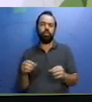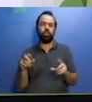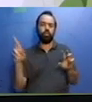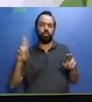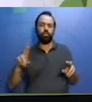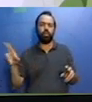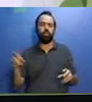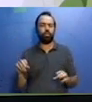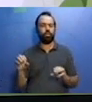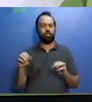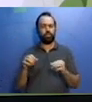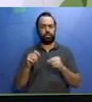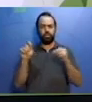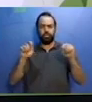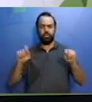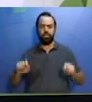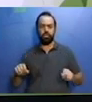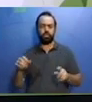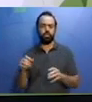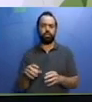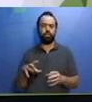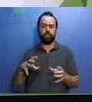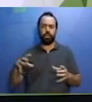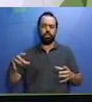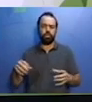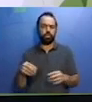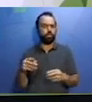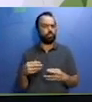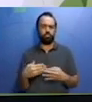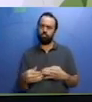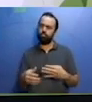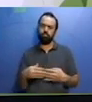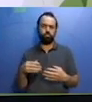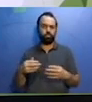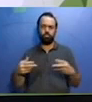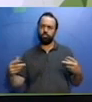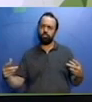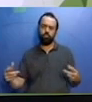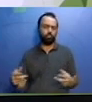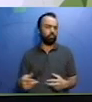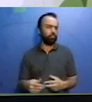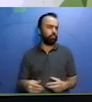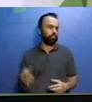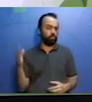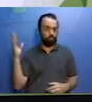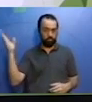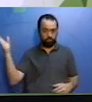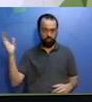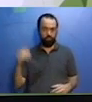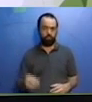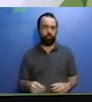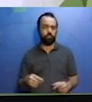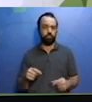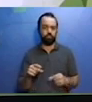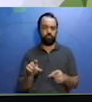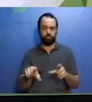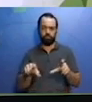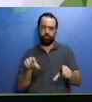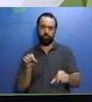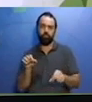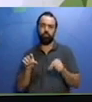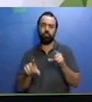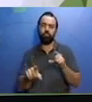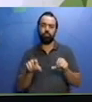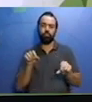de espécies, e entre outras diferenças. Nós temos aqui o processo que pode ser utilizado